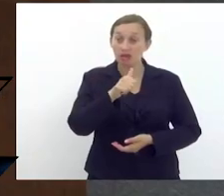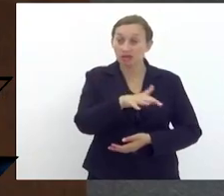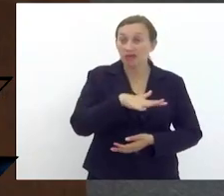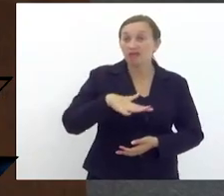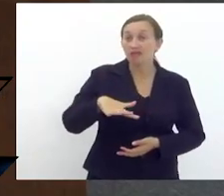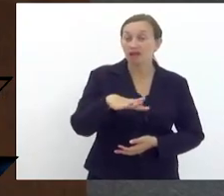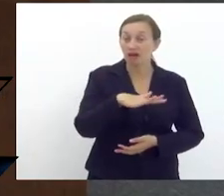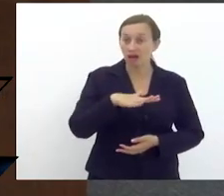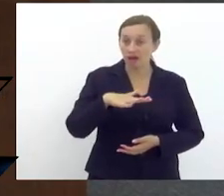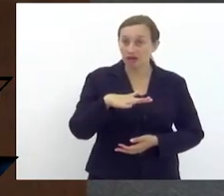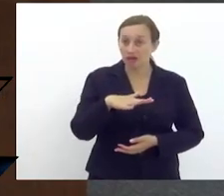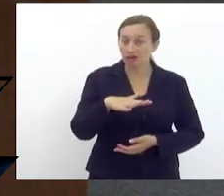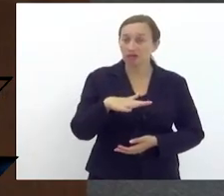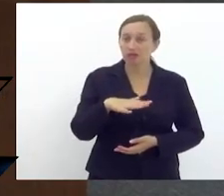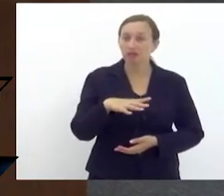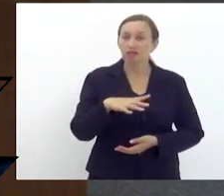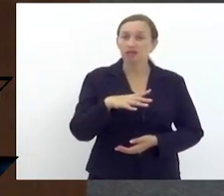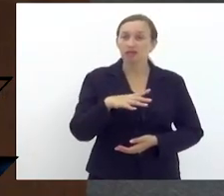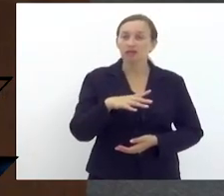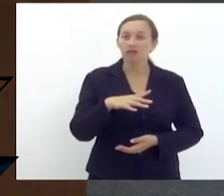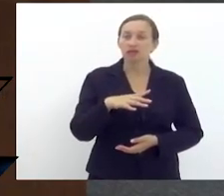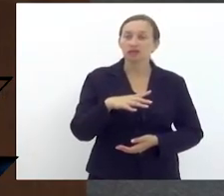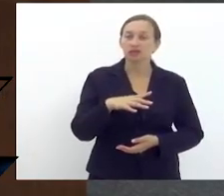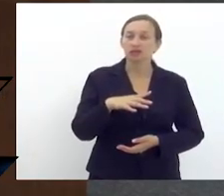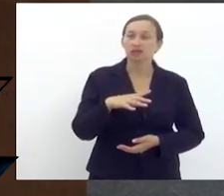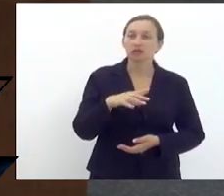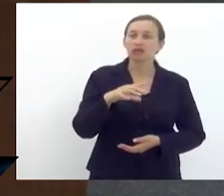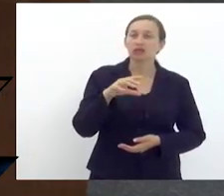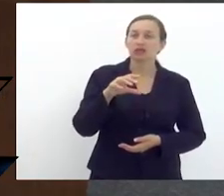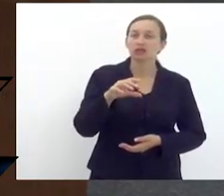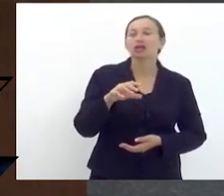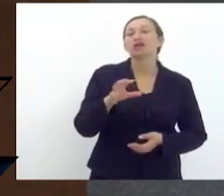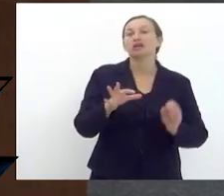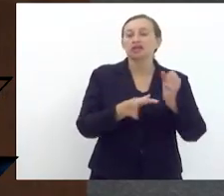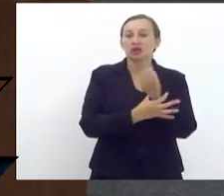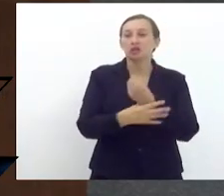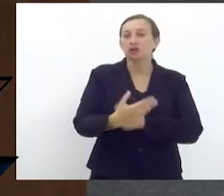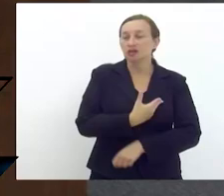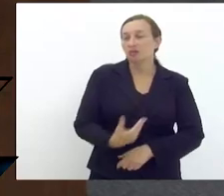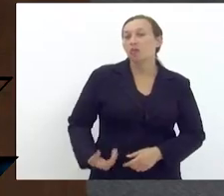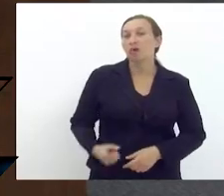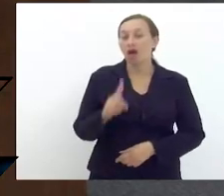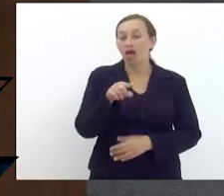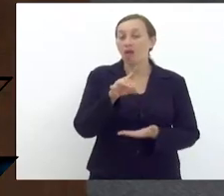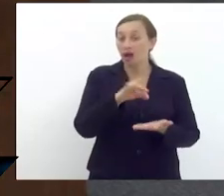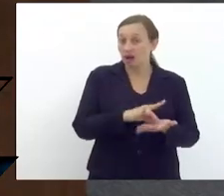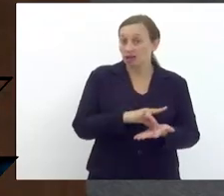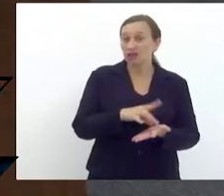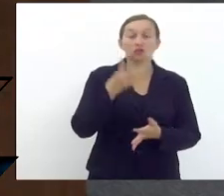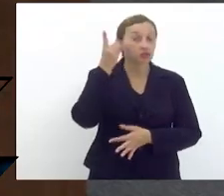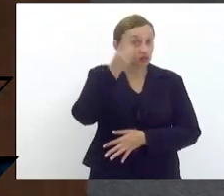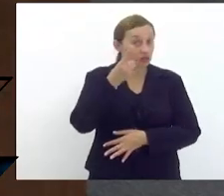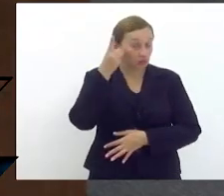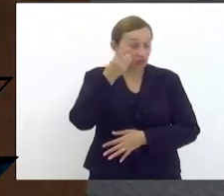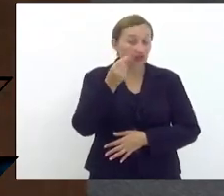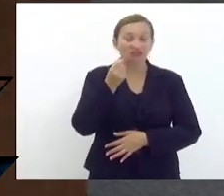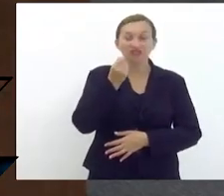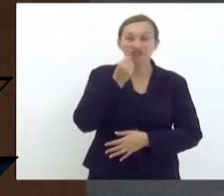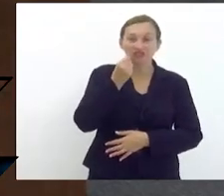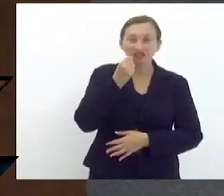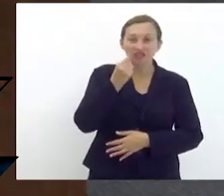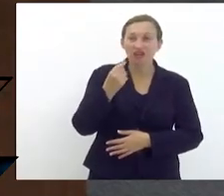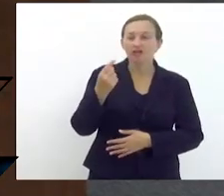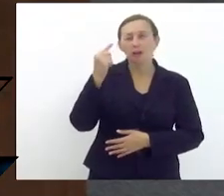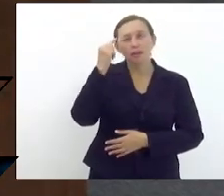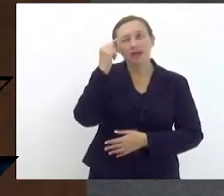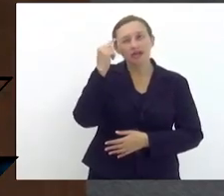unidades que atuam no cinturão da Segurança Pública é uma realidade o deputado Giovani Ratinho me